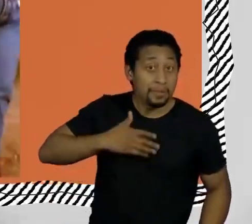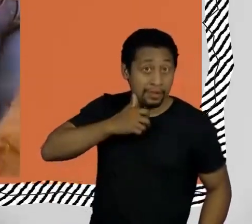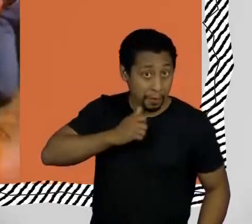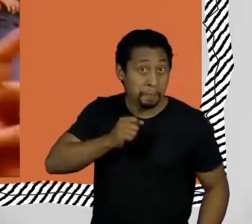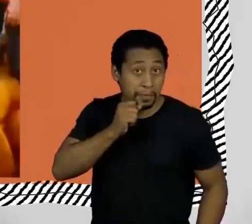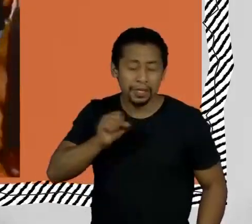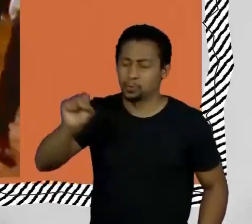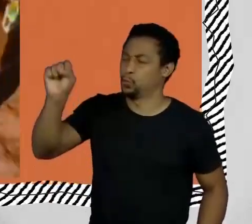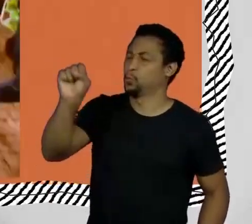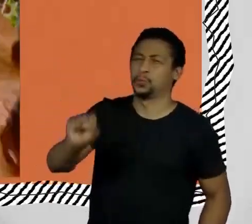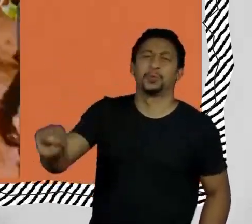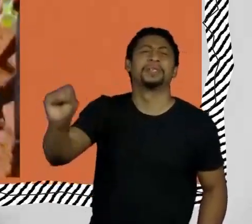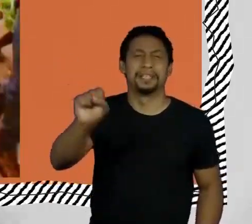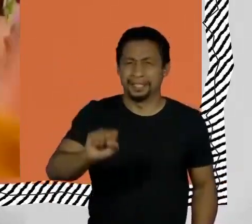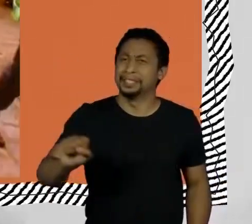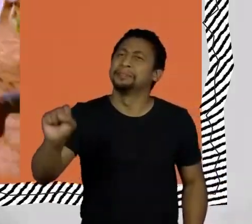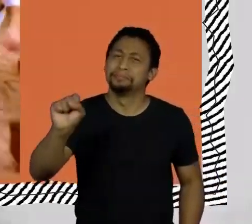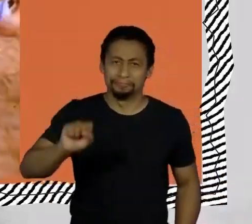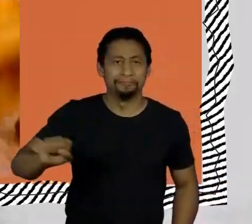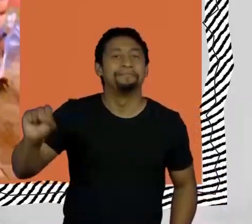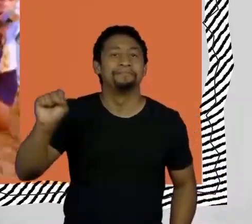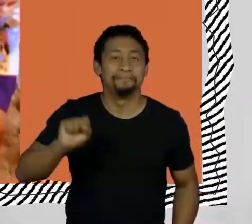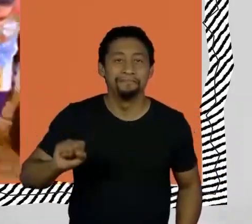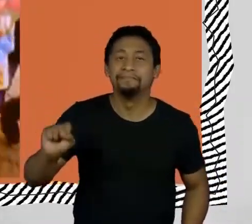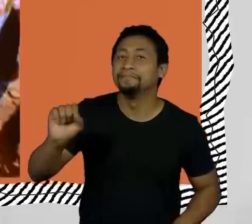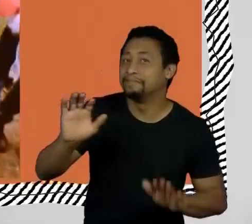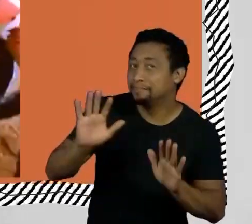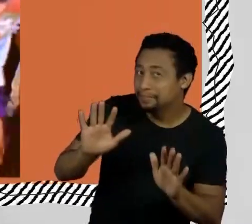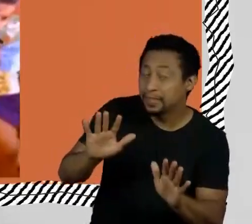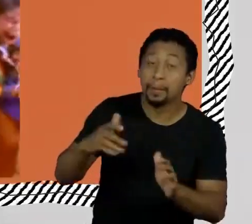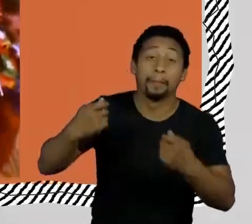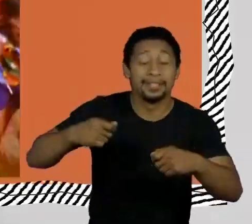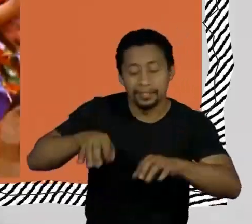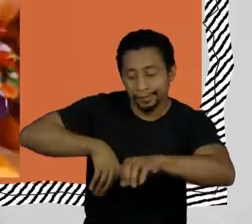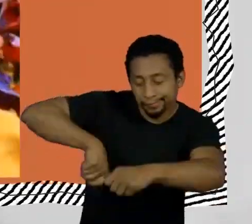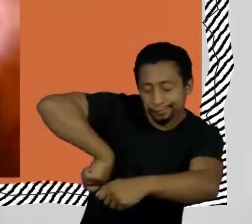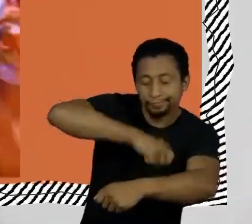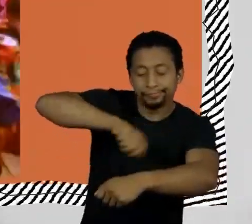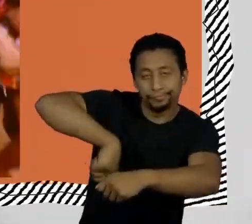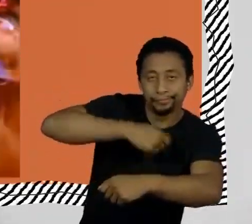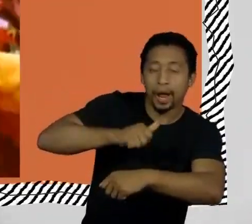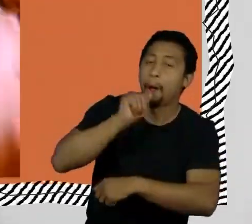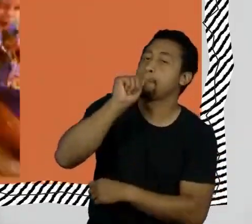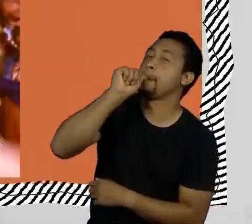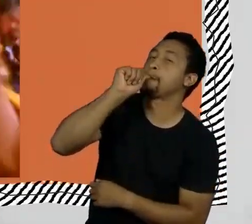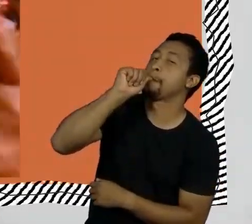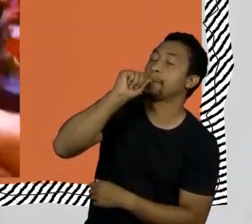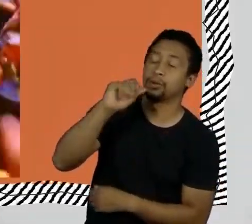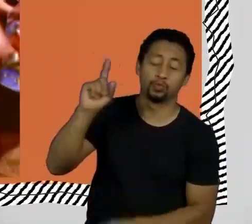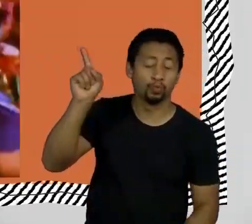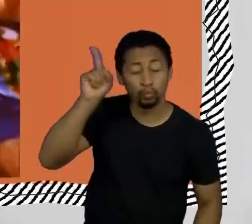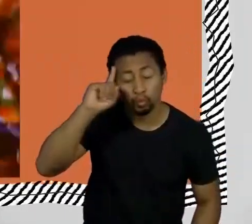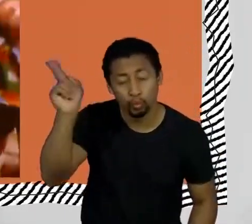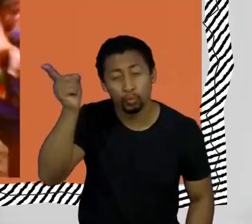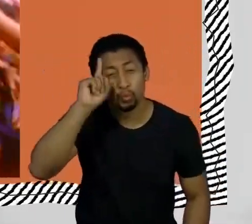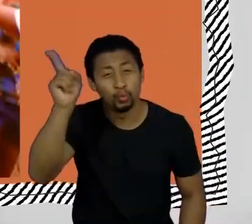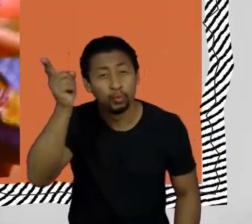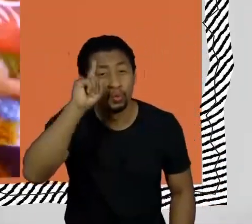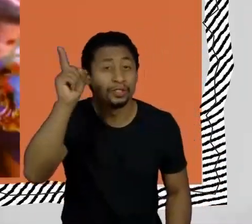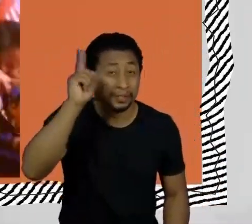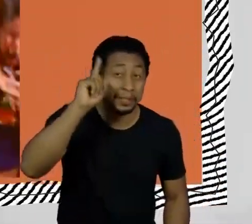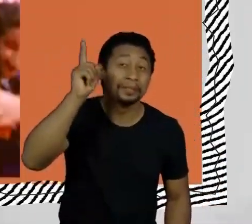é mãe solteira e tem que fazer mamadeira todo